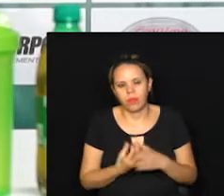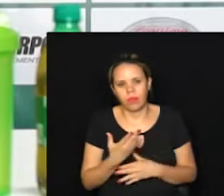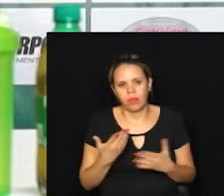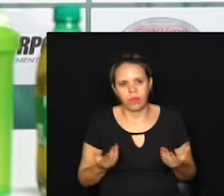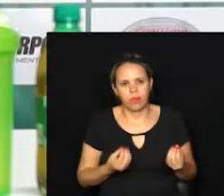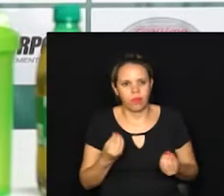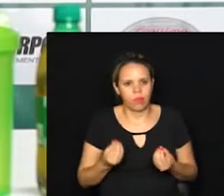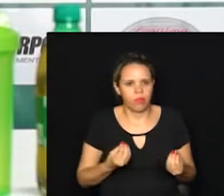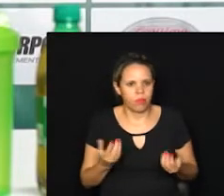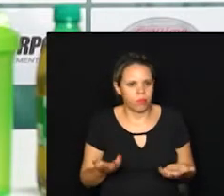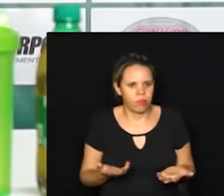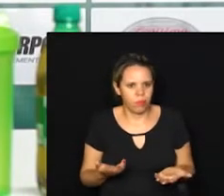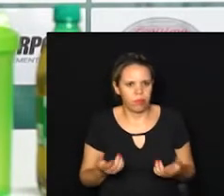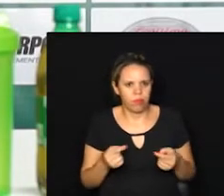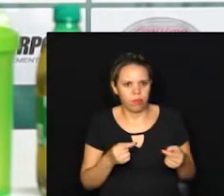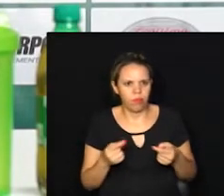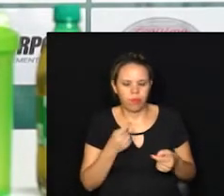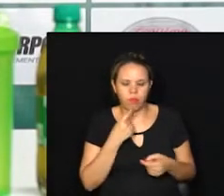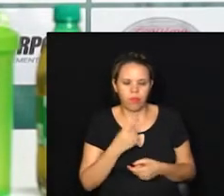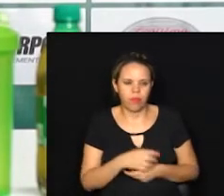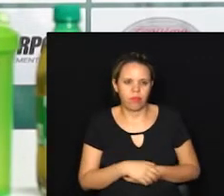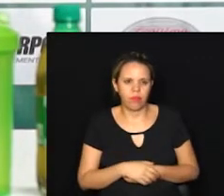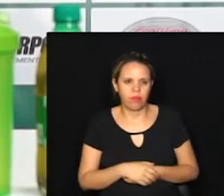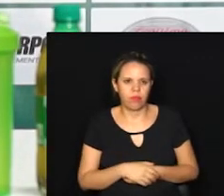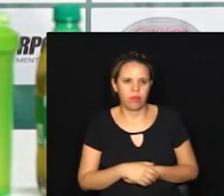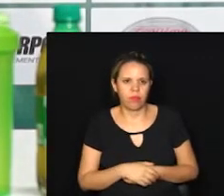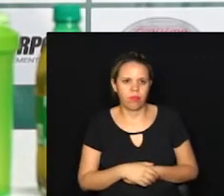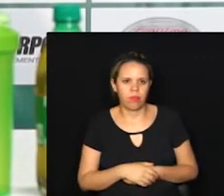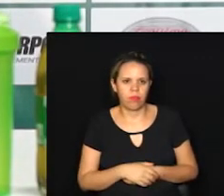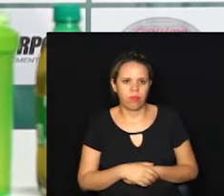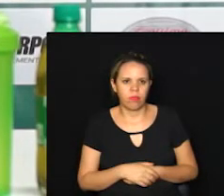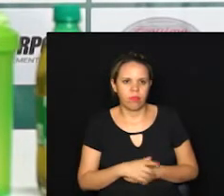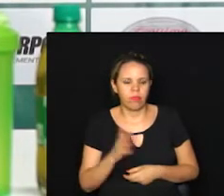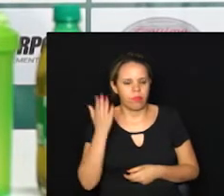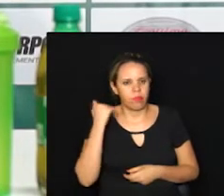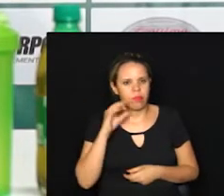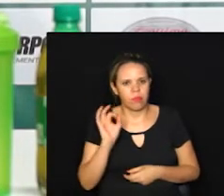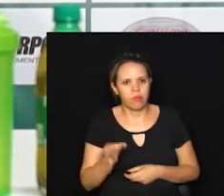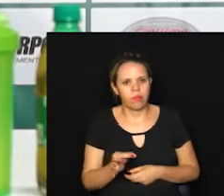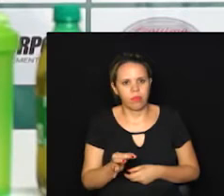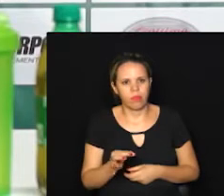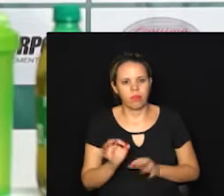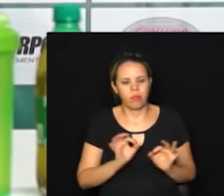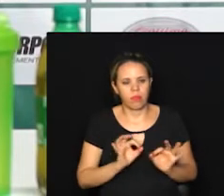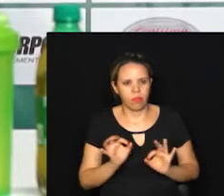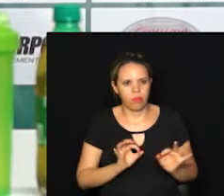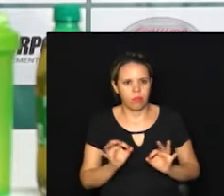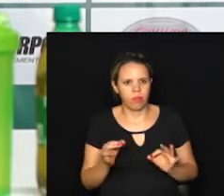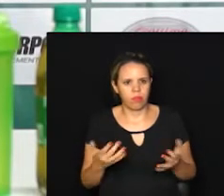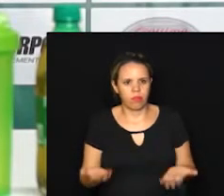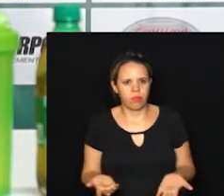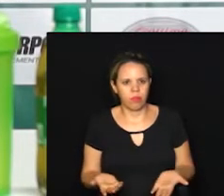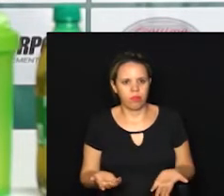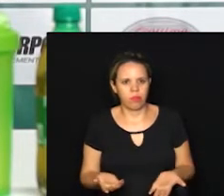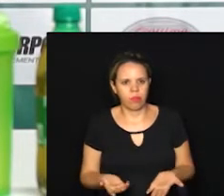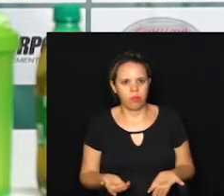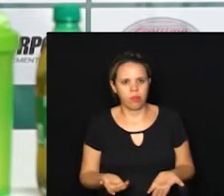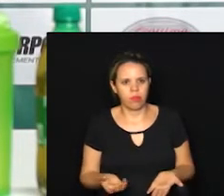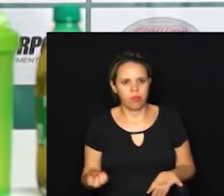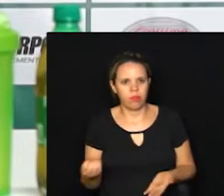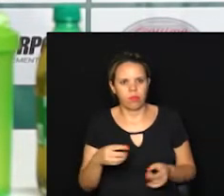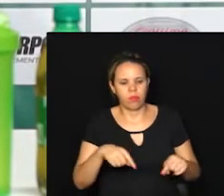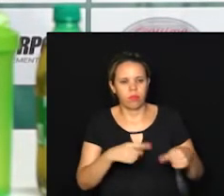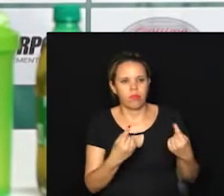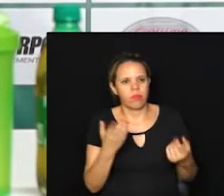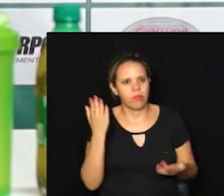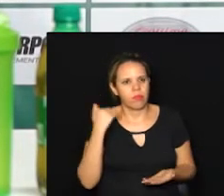como funciona um derby campineiro. Tenho certeza que eles estão bem preparados para esse novo desafio. A